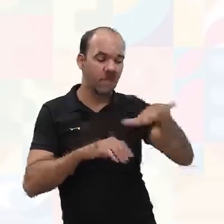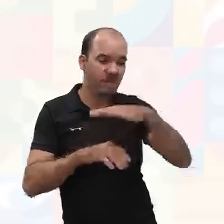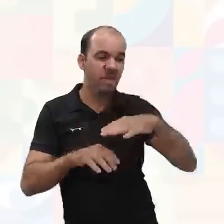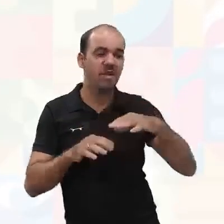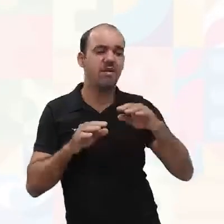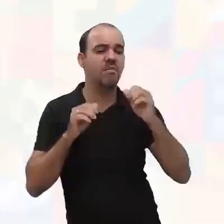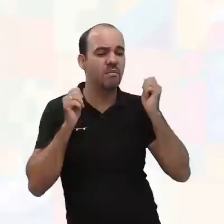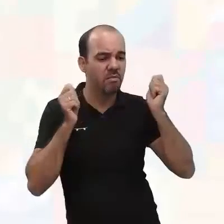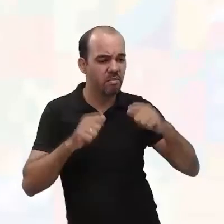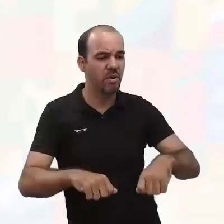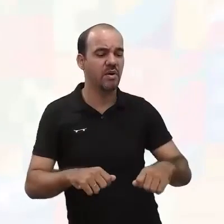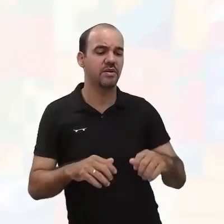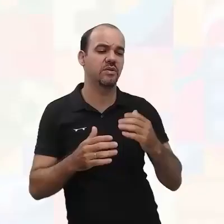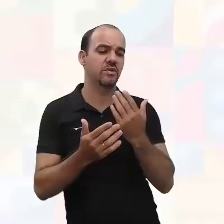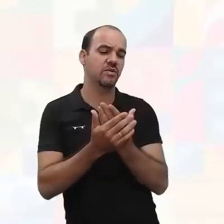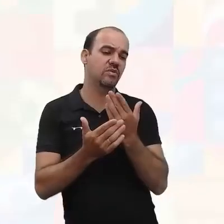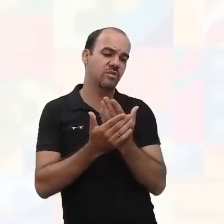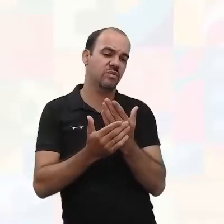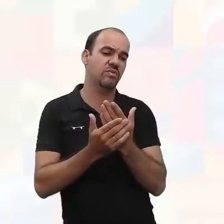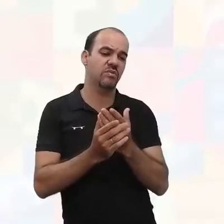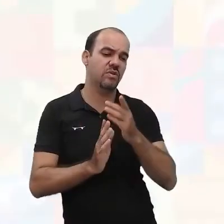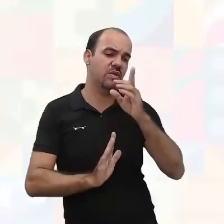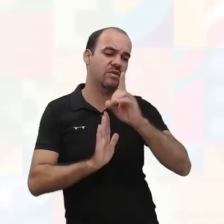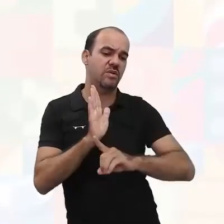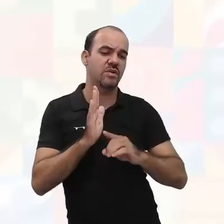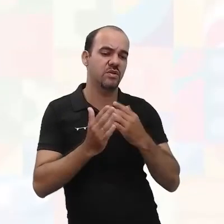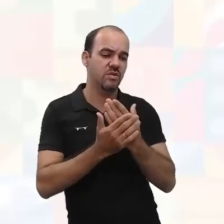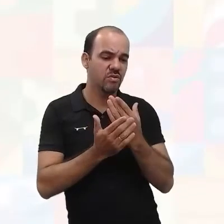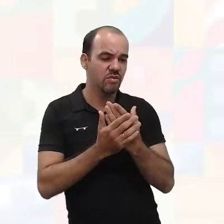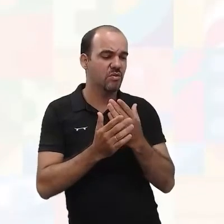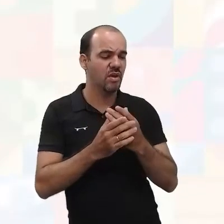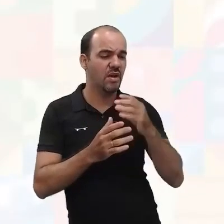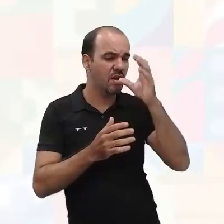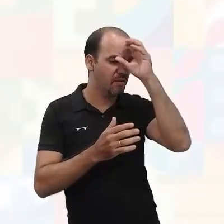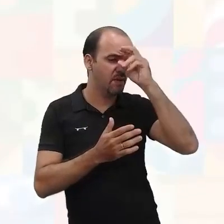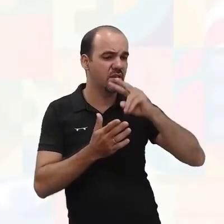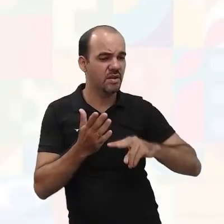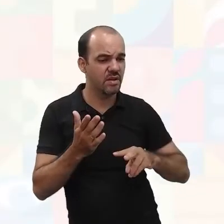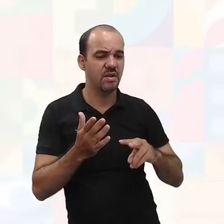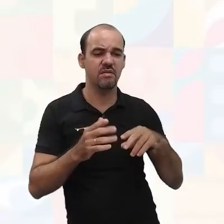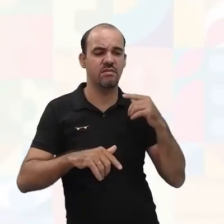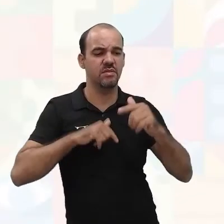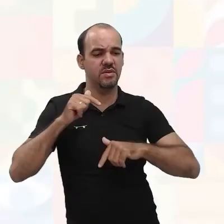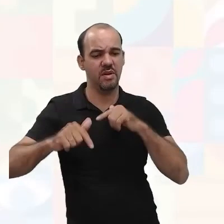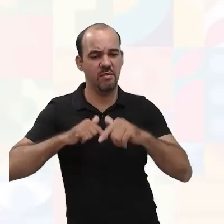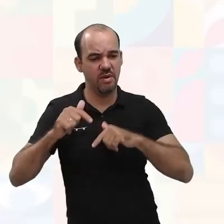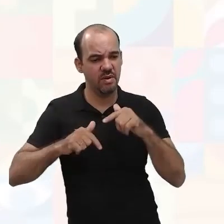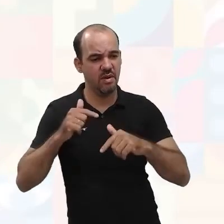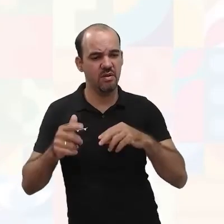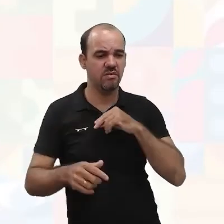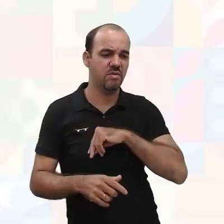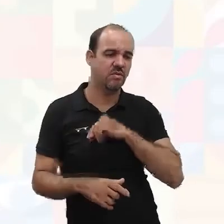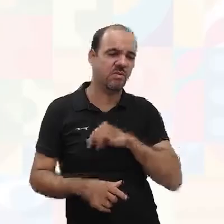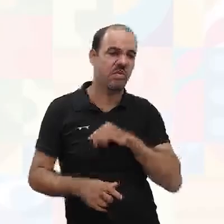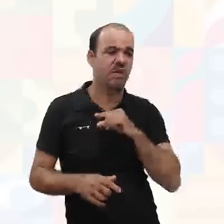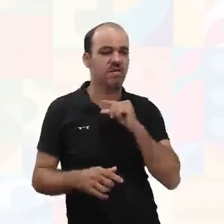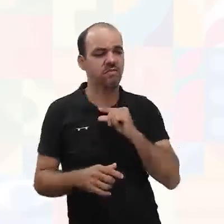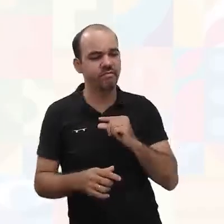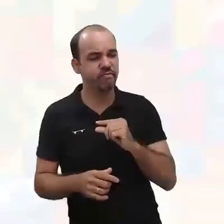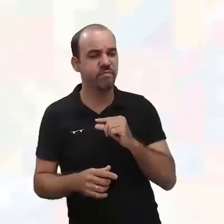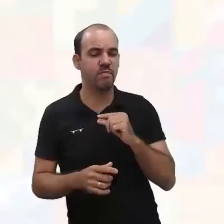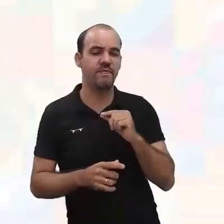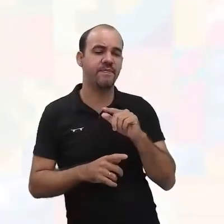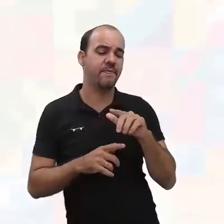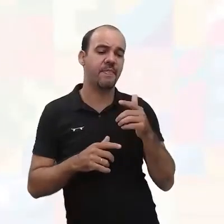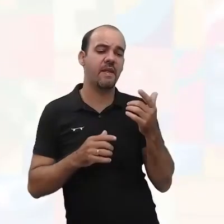letramento mínimo para que pudesse trabalhar em troca de um salário pífio para garantir a